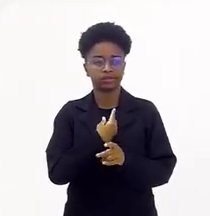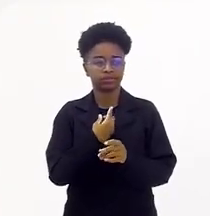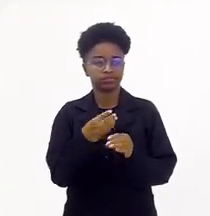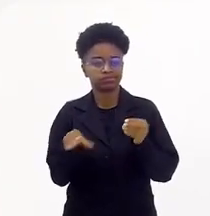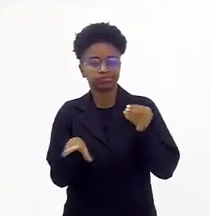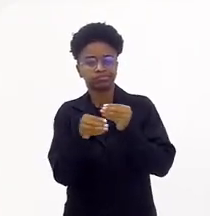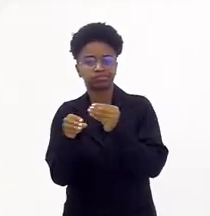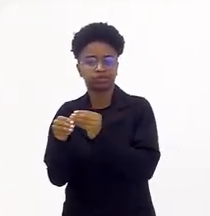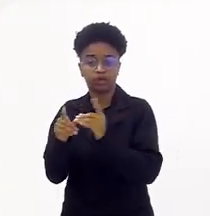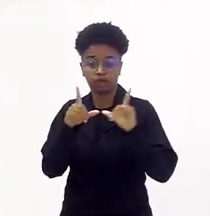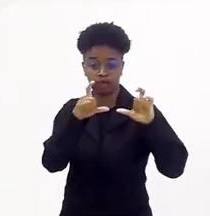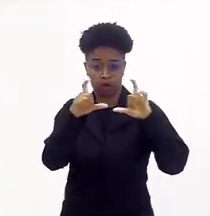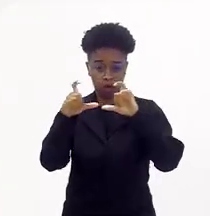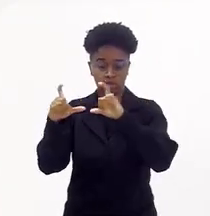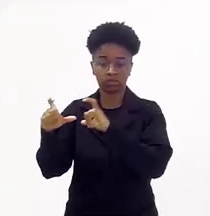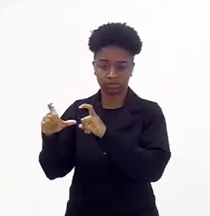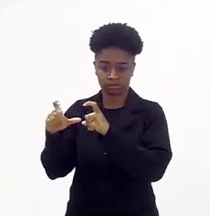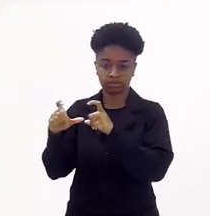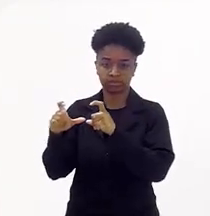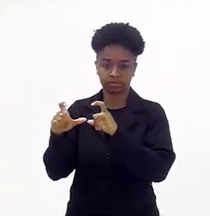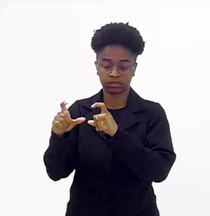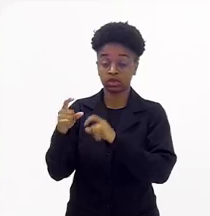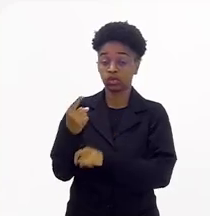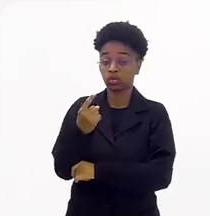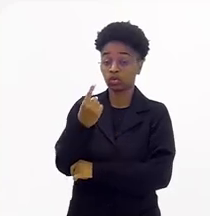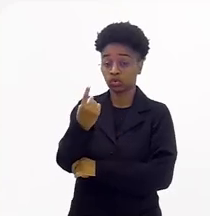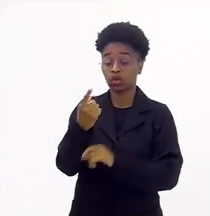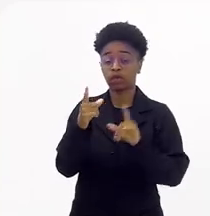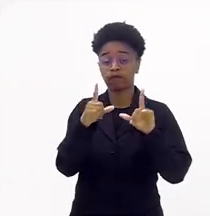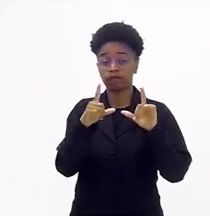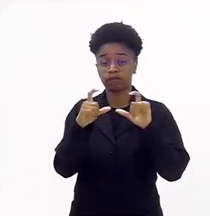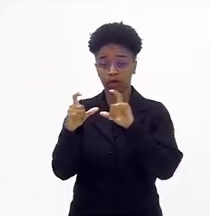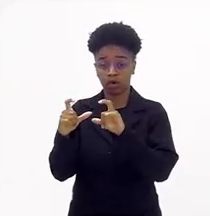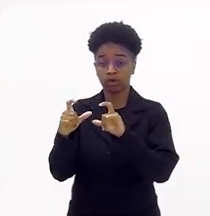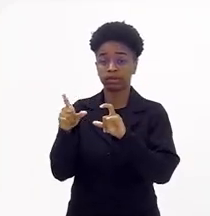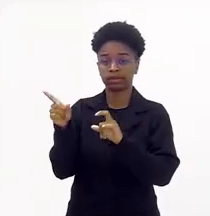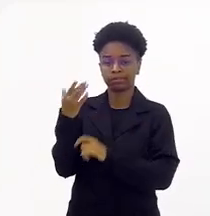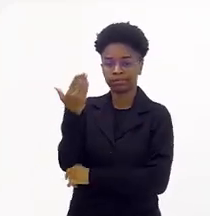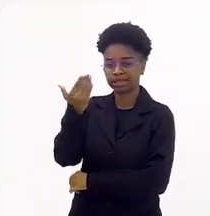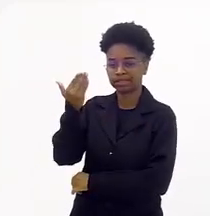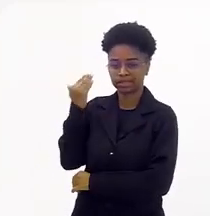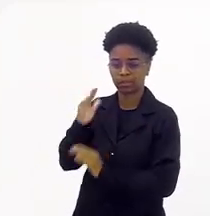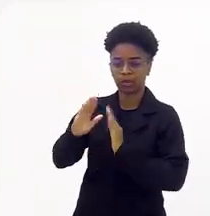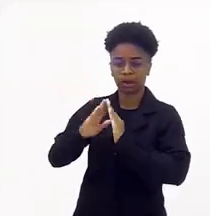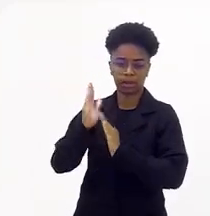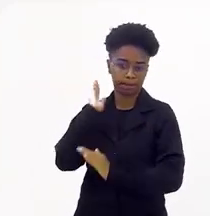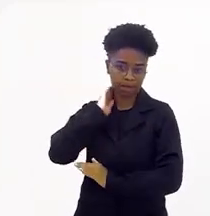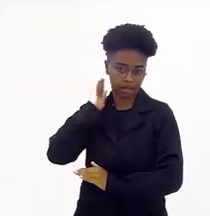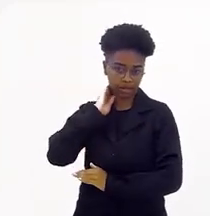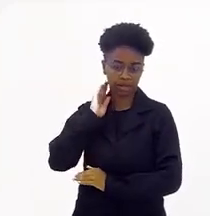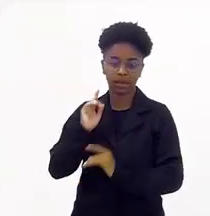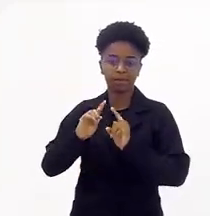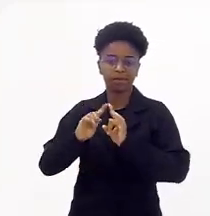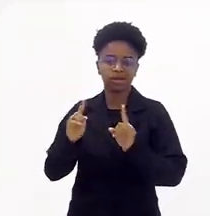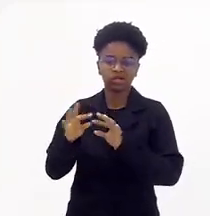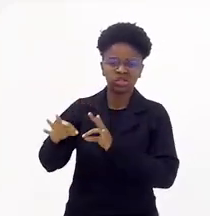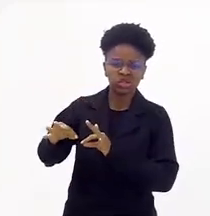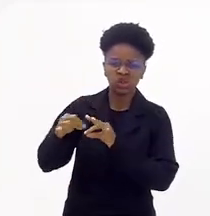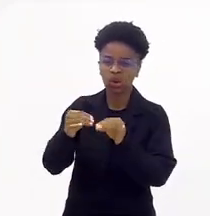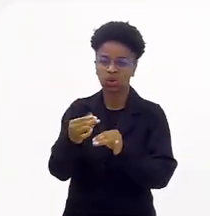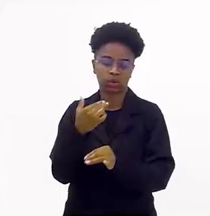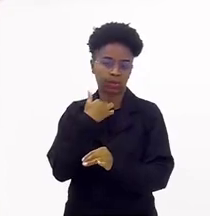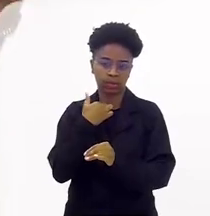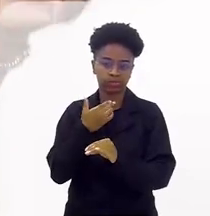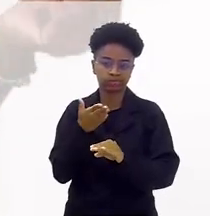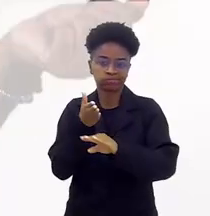gente, algumas fotos dele, né? Uma delas é quando ele era de Belém do Pará, não, nem todo